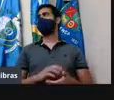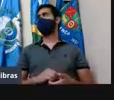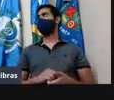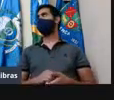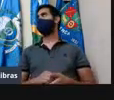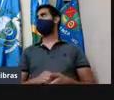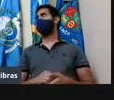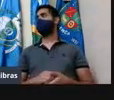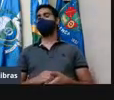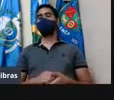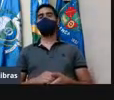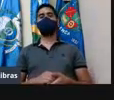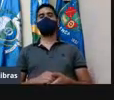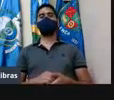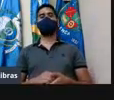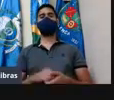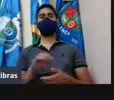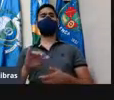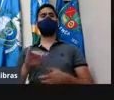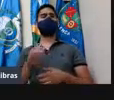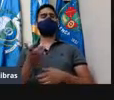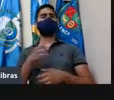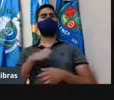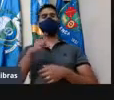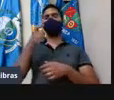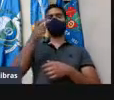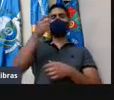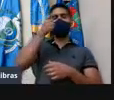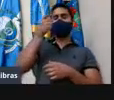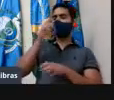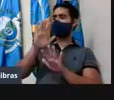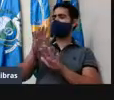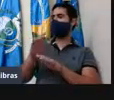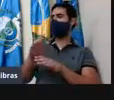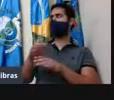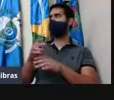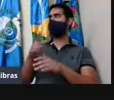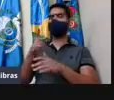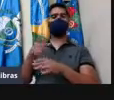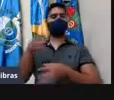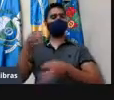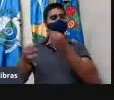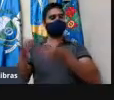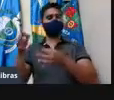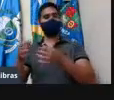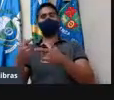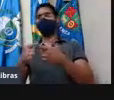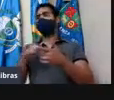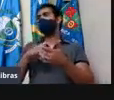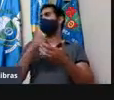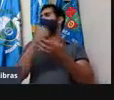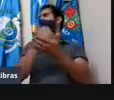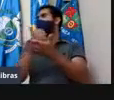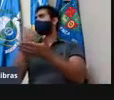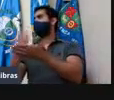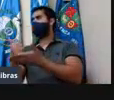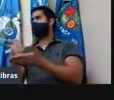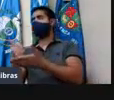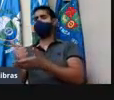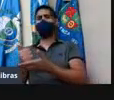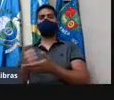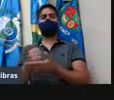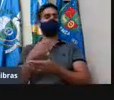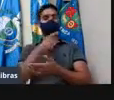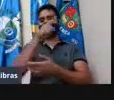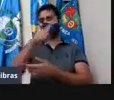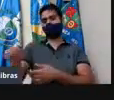aqui tivesse interesse, nós já estamos impedidos judicialmente, porque os contratos foram tornados